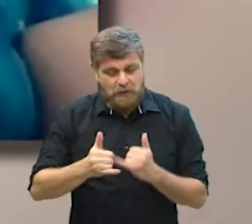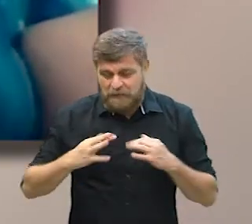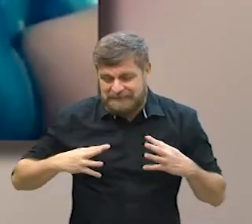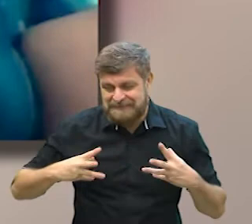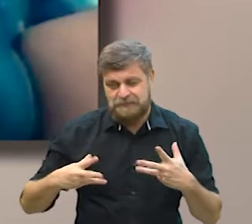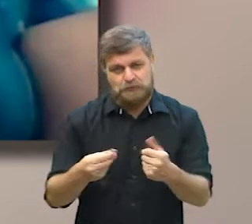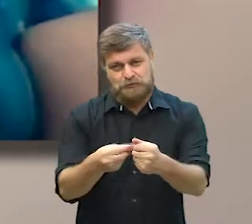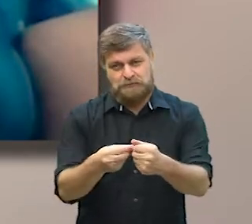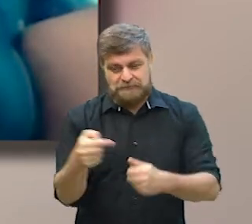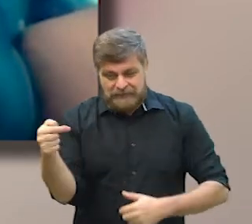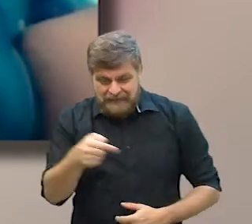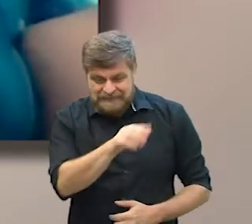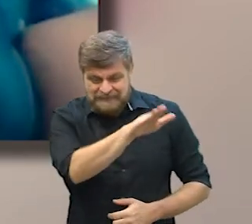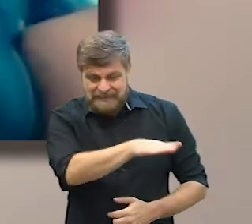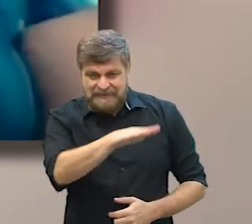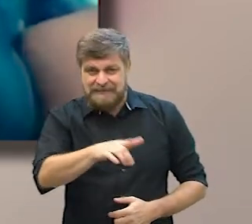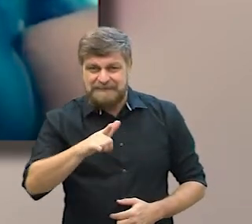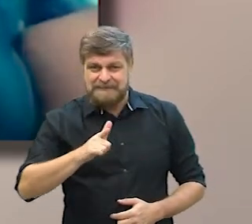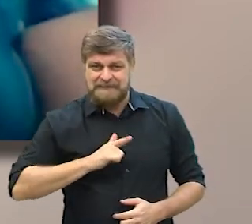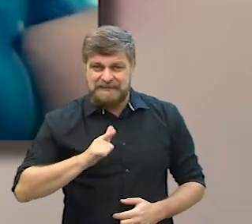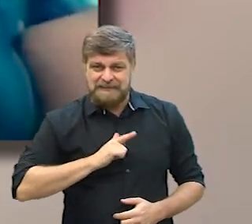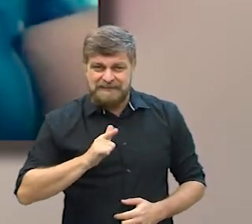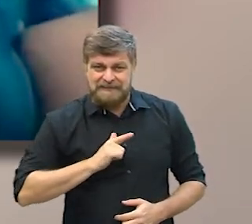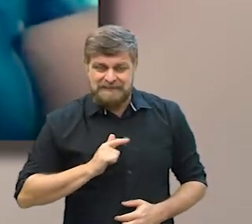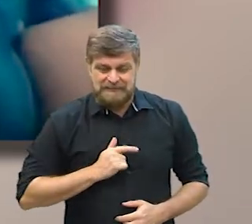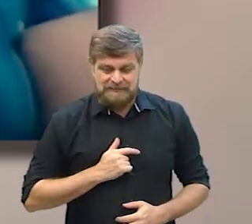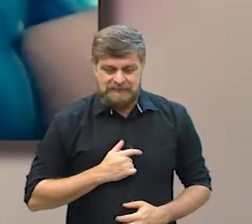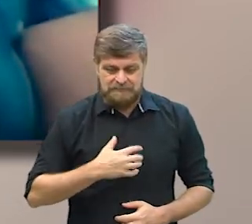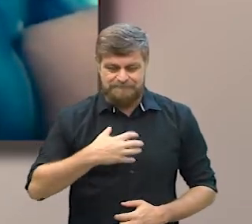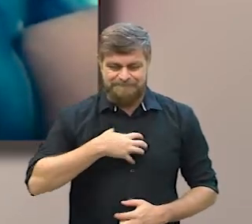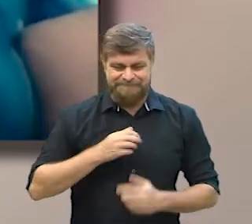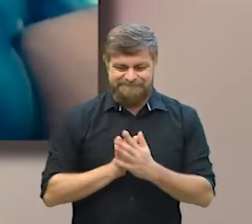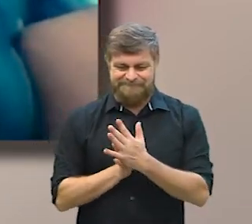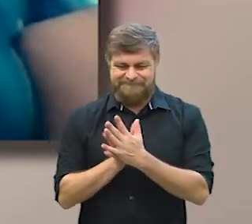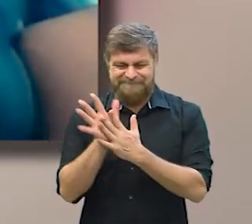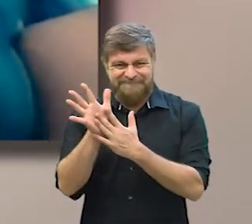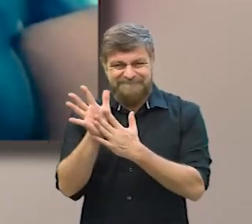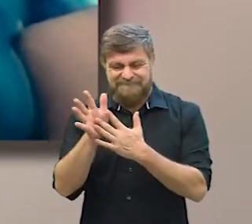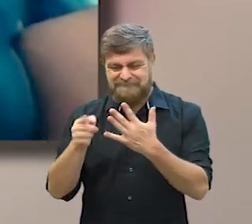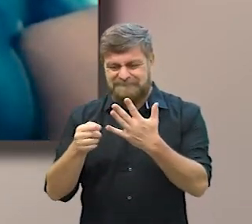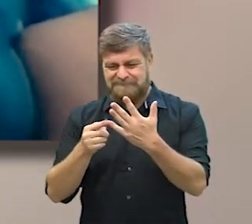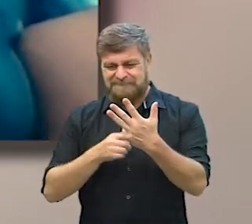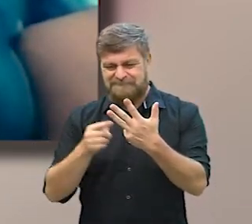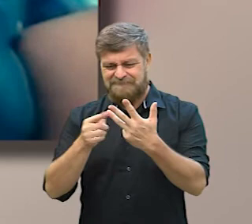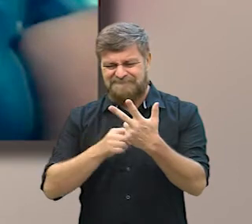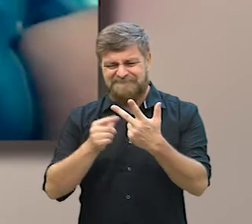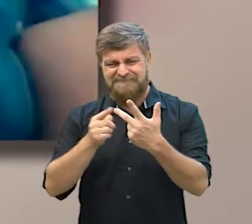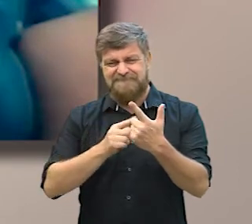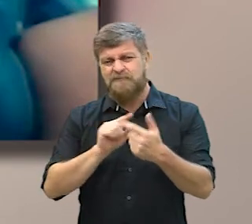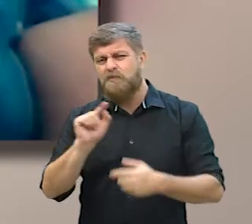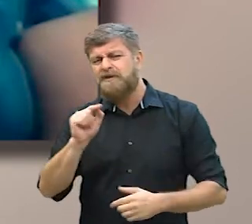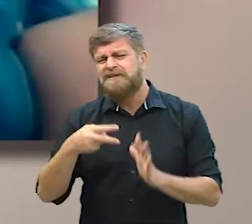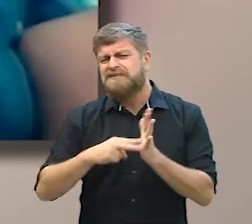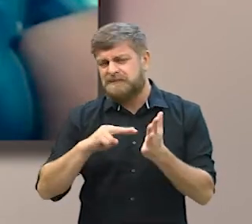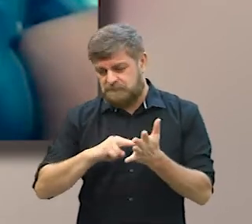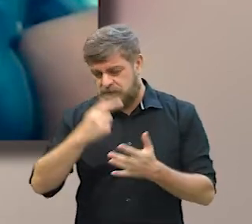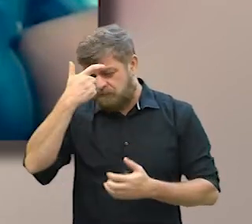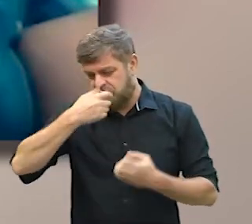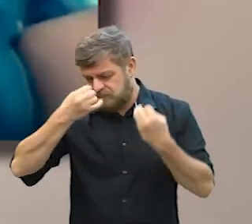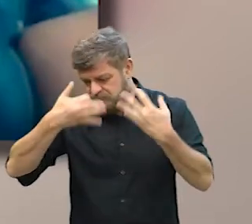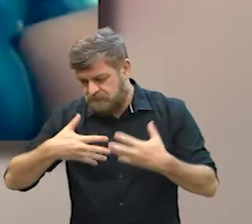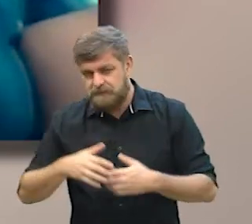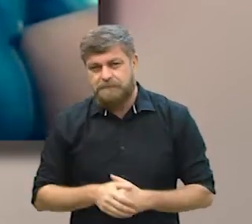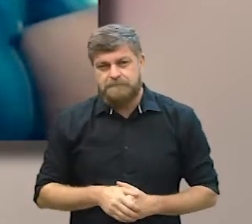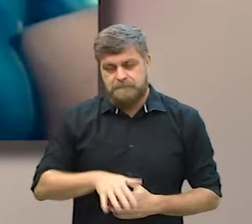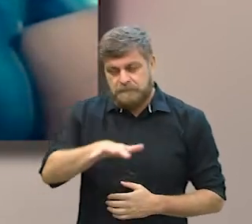for 100%, né, elas apresentam uma disfunção sensorial. O que seria essa disfunção